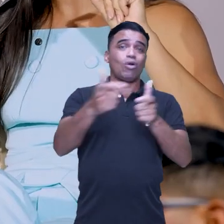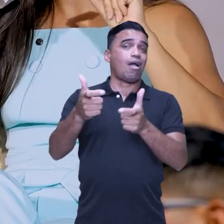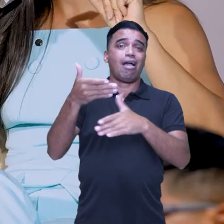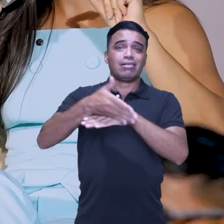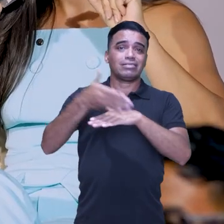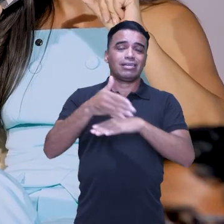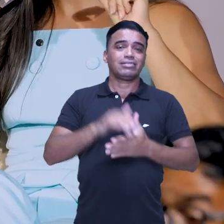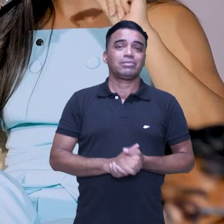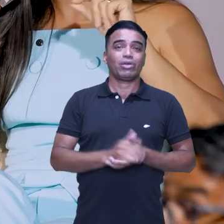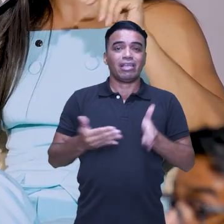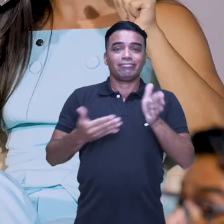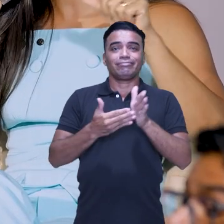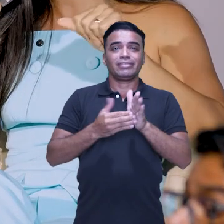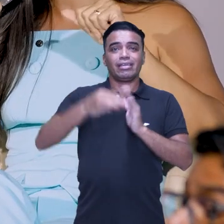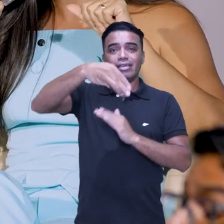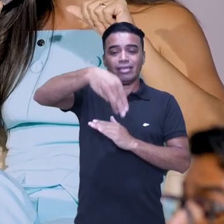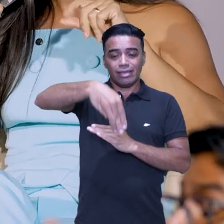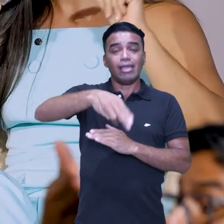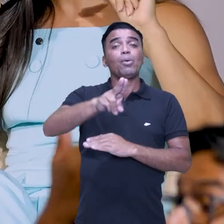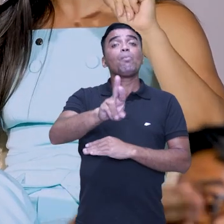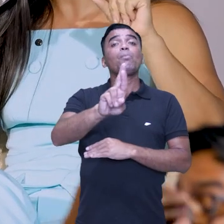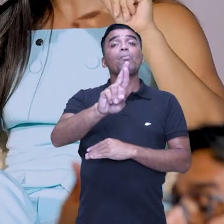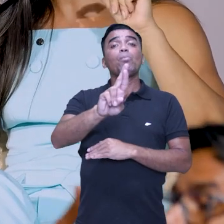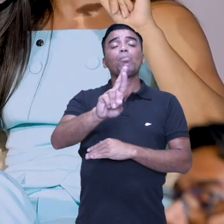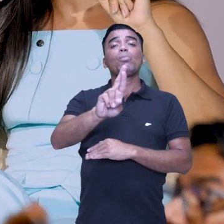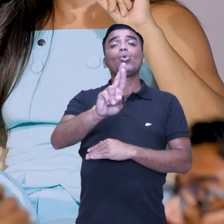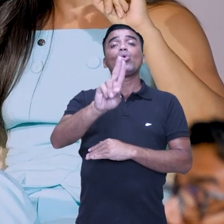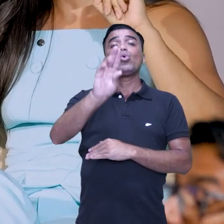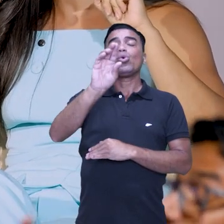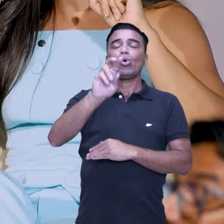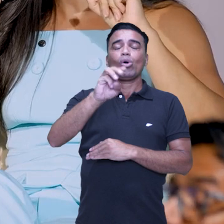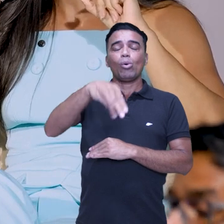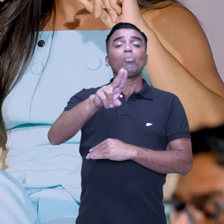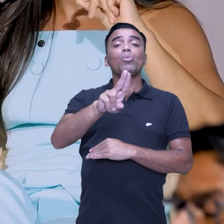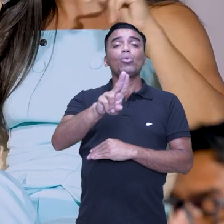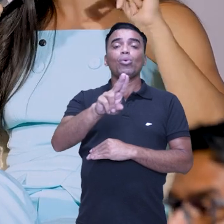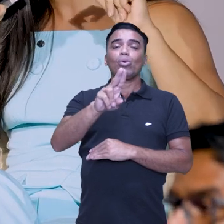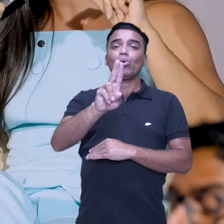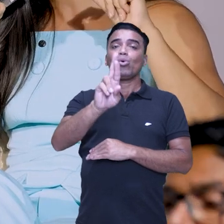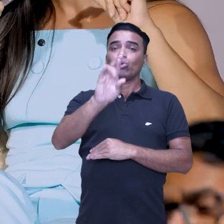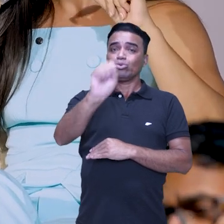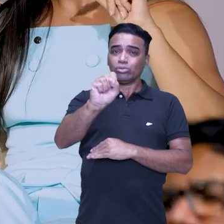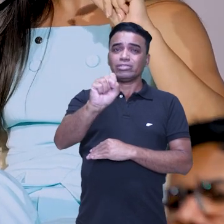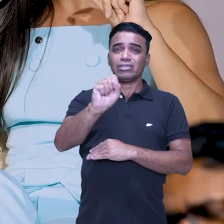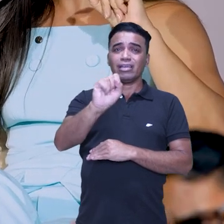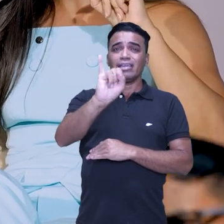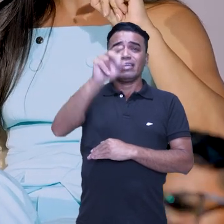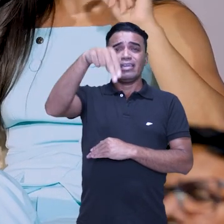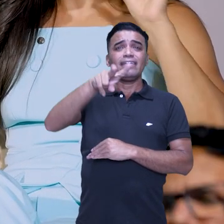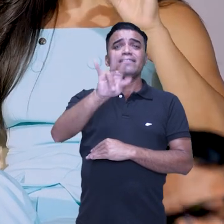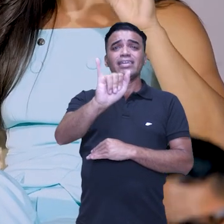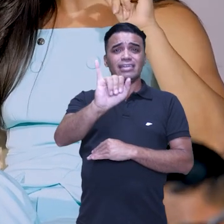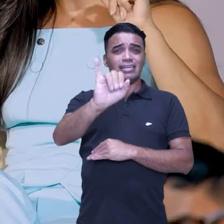Existem muros invisíveis que precisam ser derrubados. E